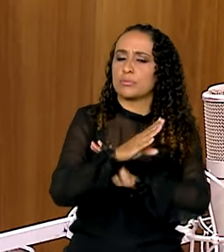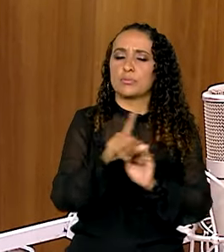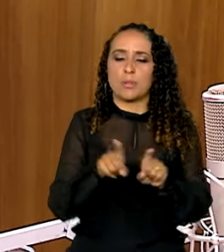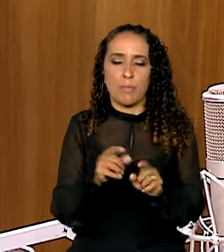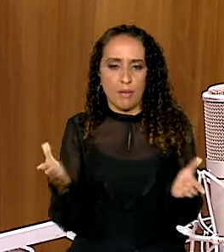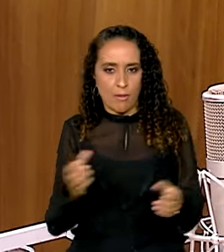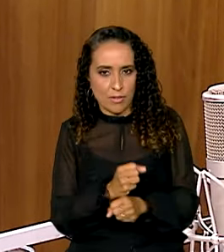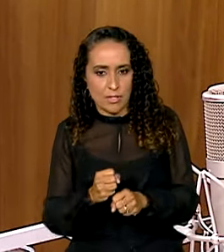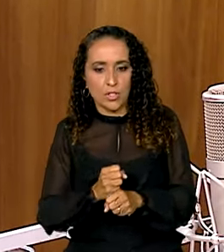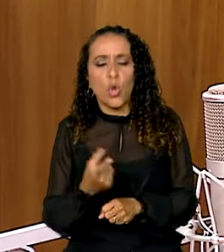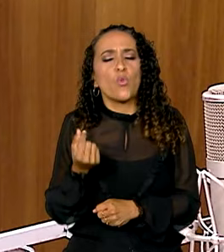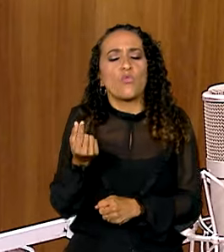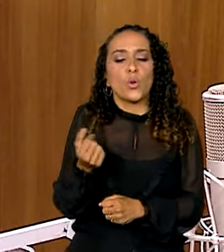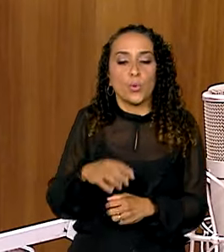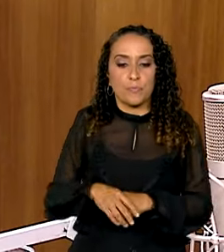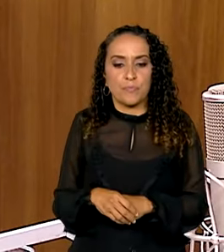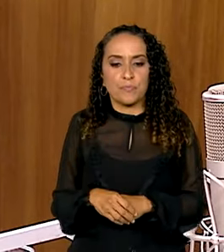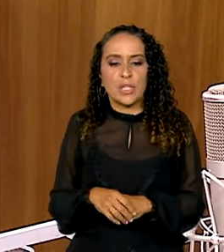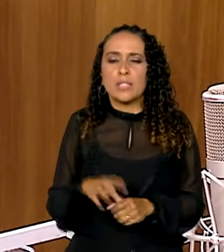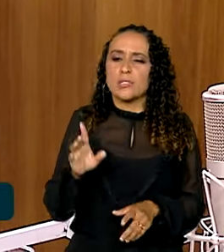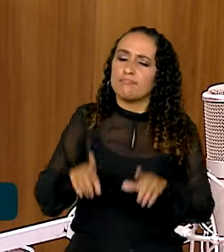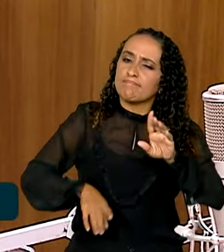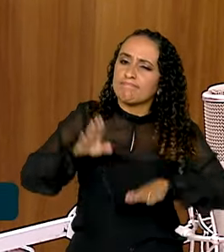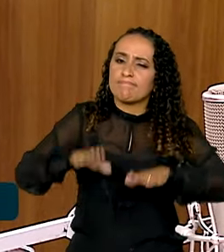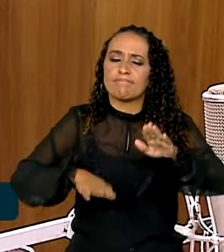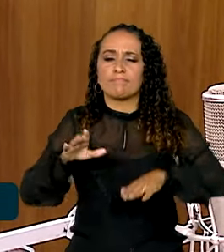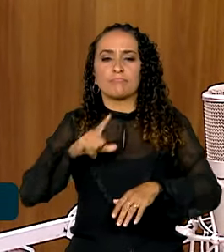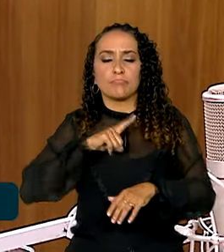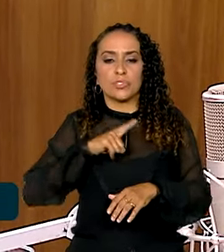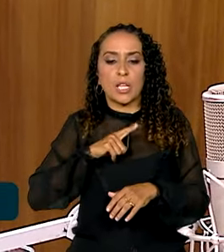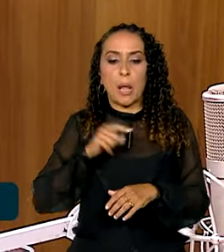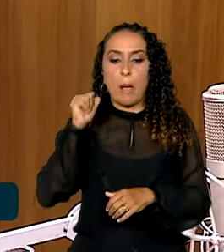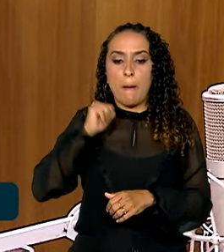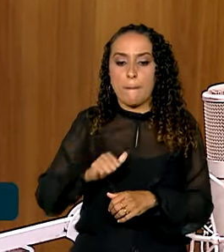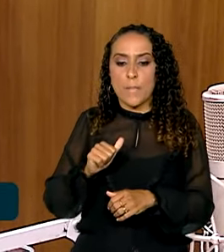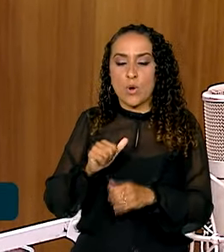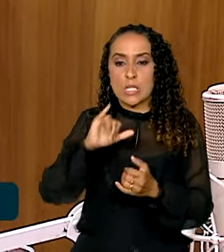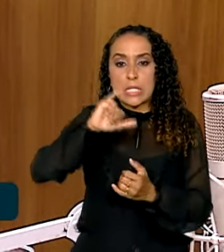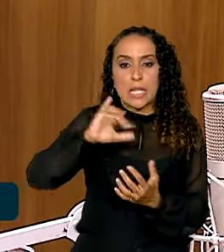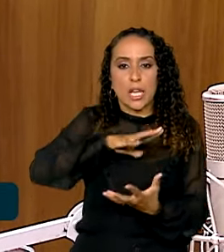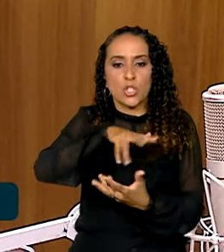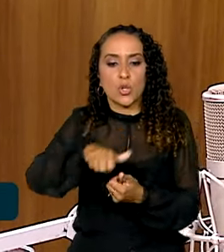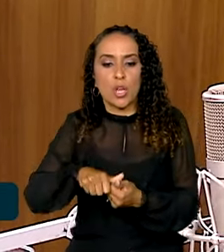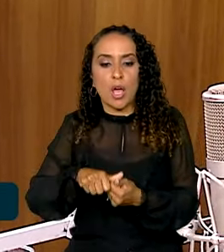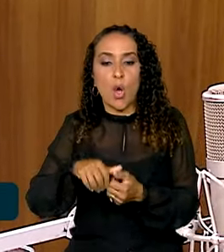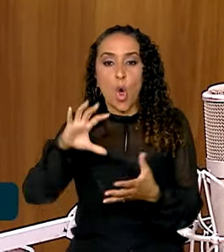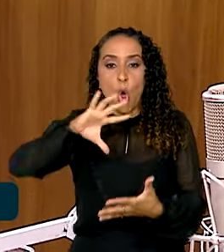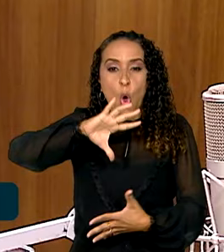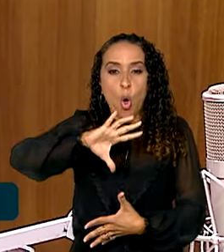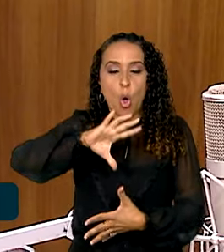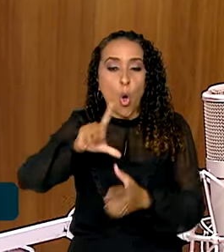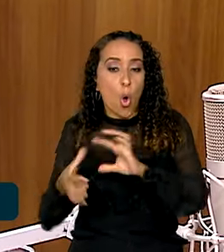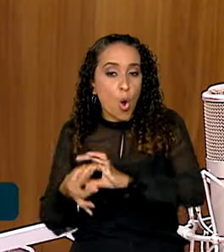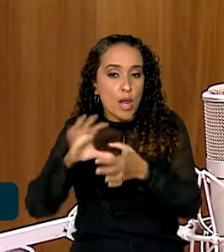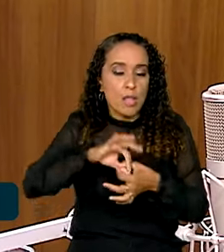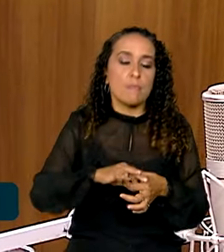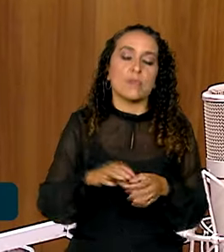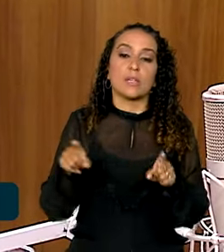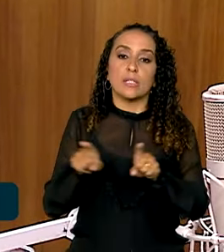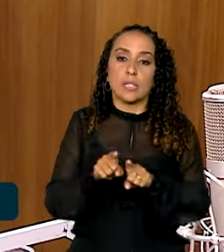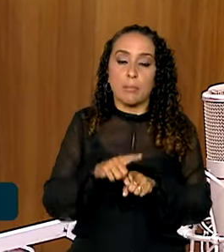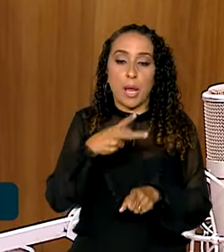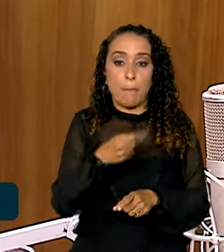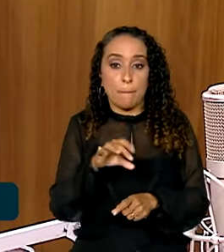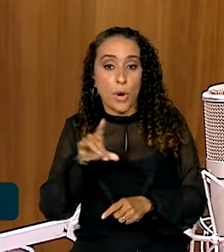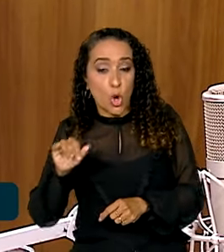ano. E qual o valor, ministro? Ele varia muito. Nós temos a Bolsa Internacional, Bolsa Olímpica e o Bolsa Pódio. O Bolsa Pódio